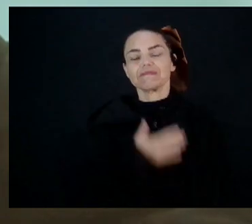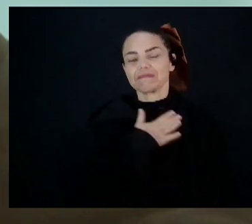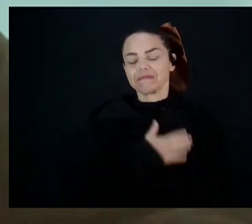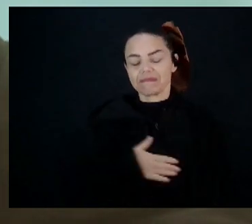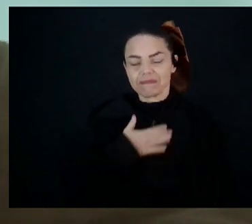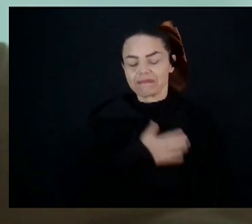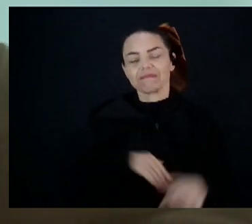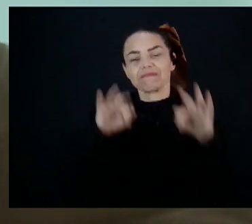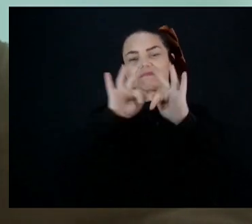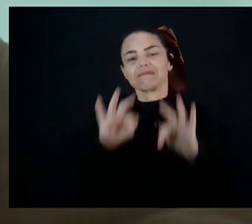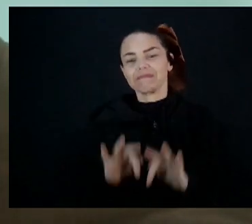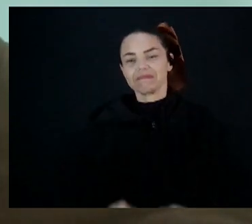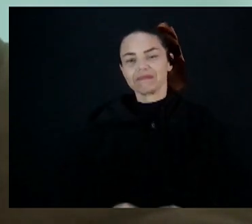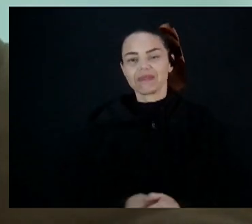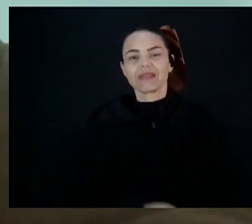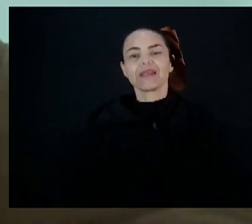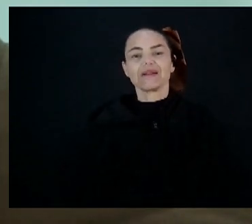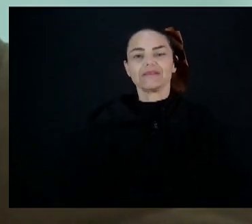essa é